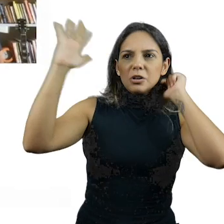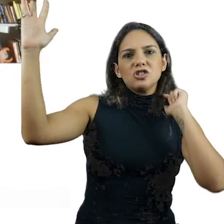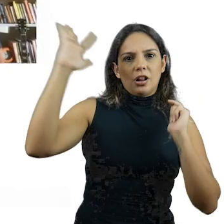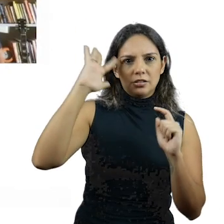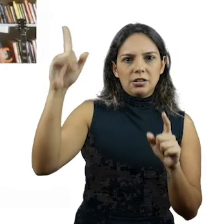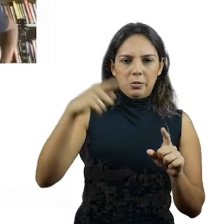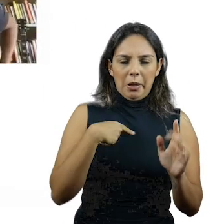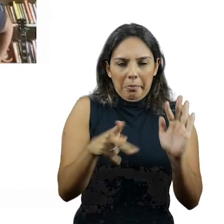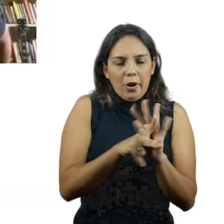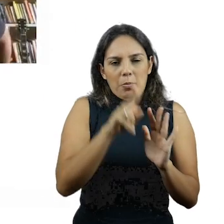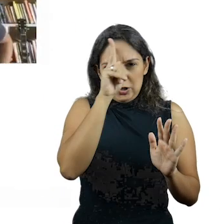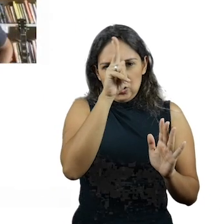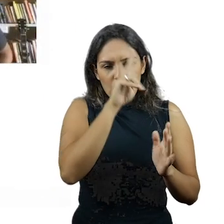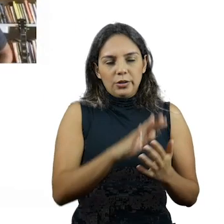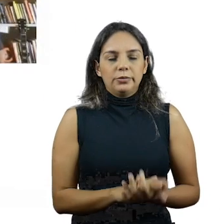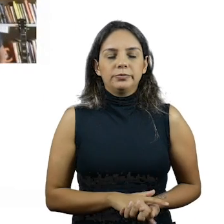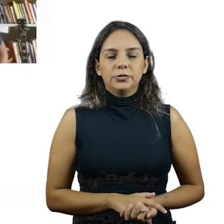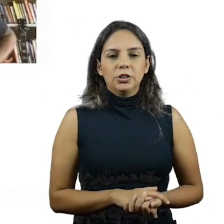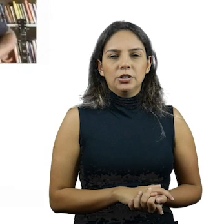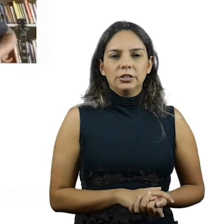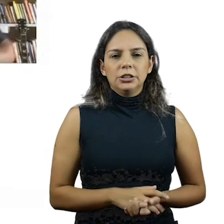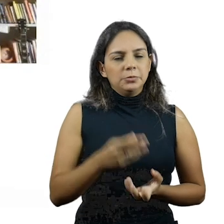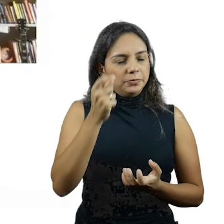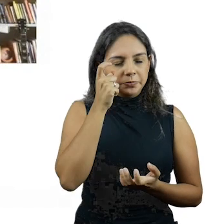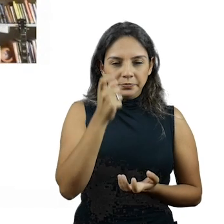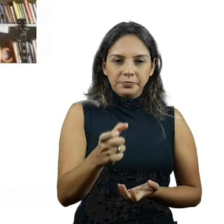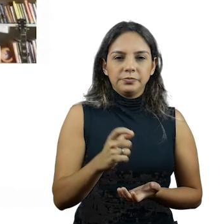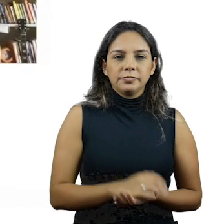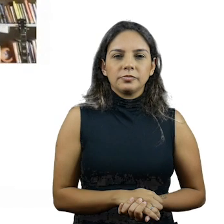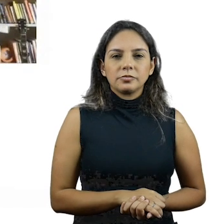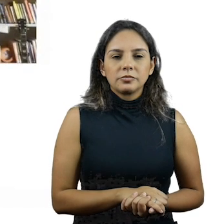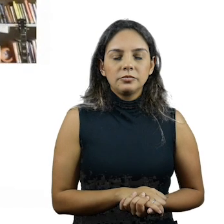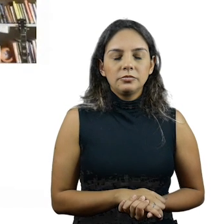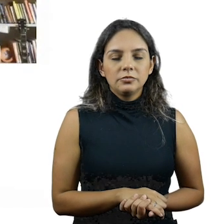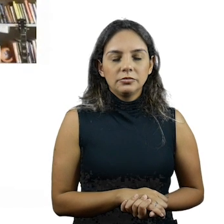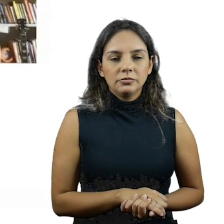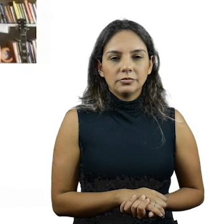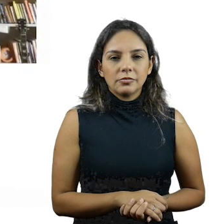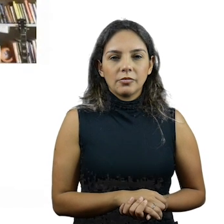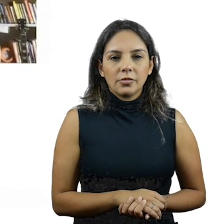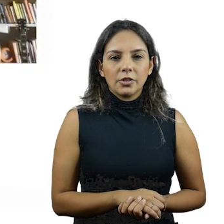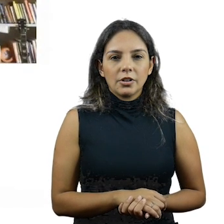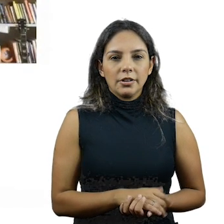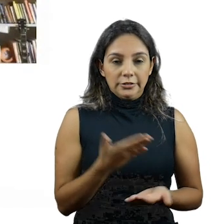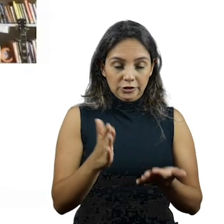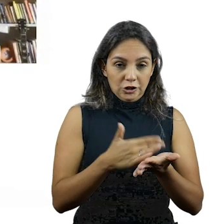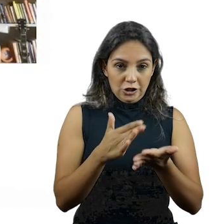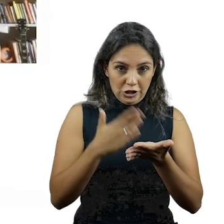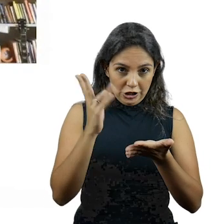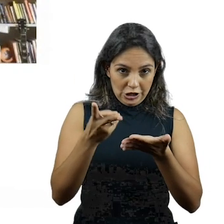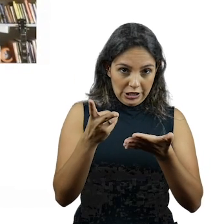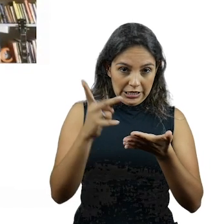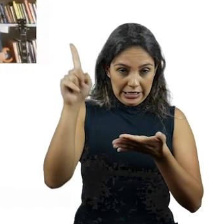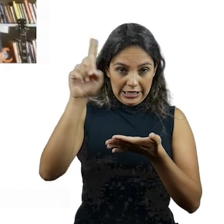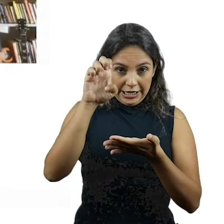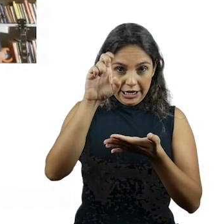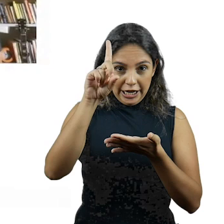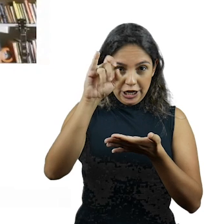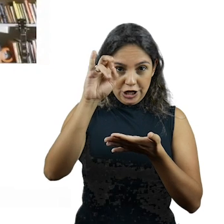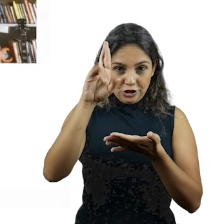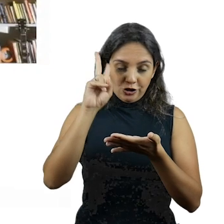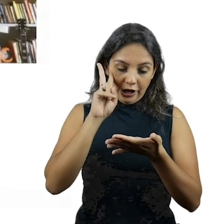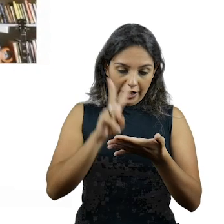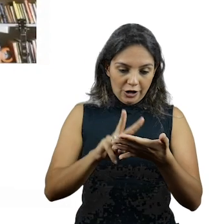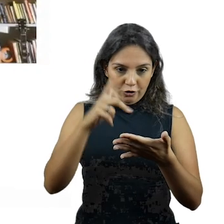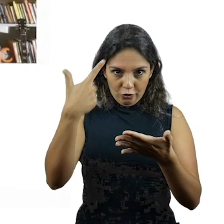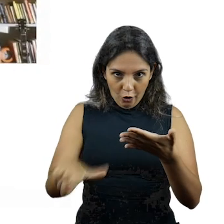história. E foi muito interessante, porque até quando o livro estava sendo já revisado lá na editora, às vezes um revisor